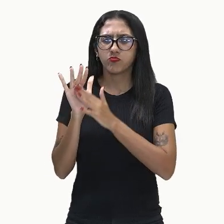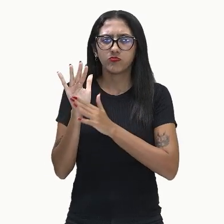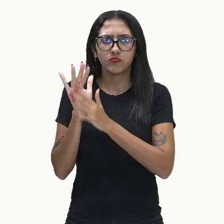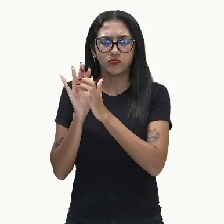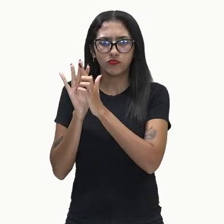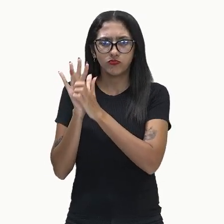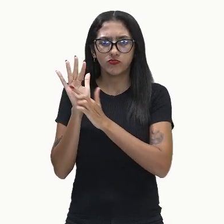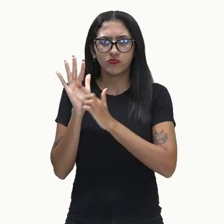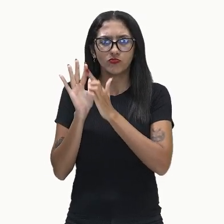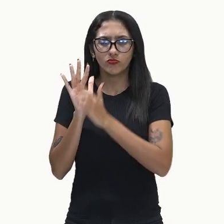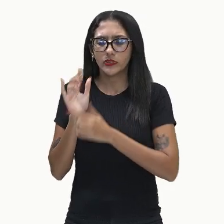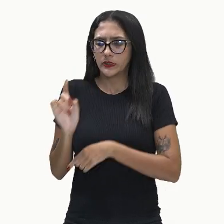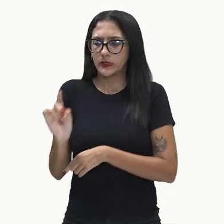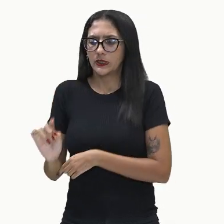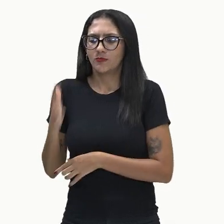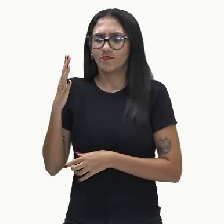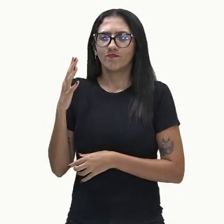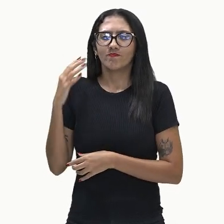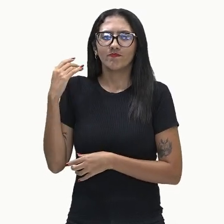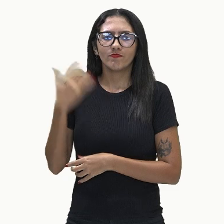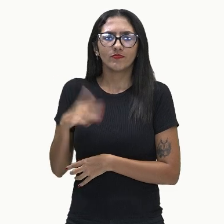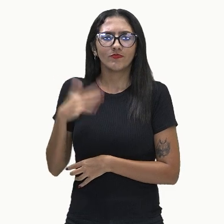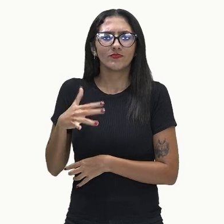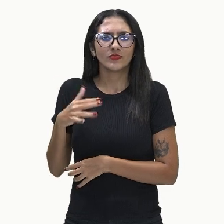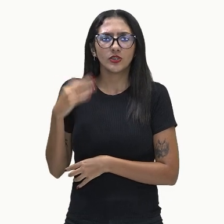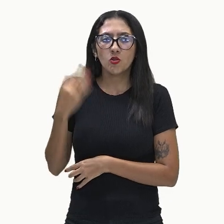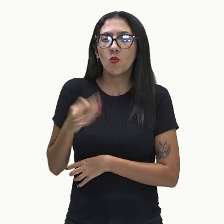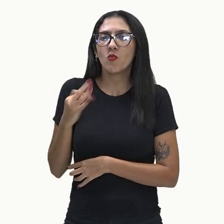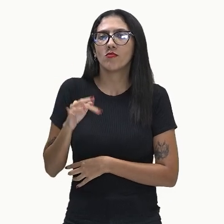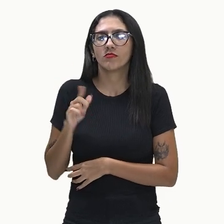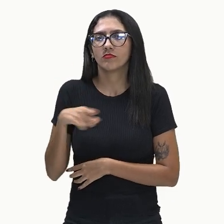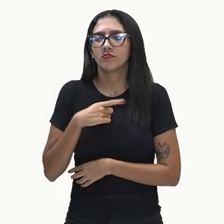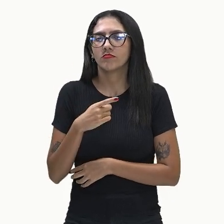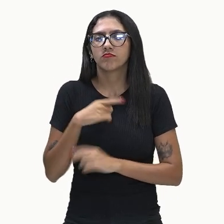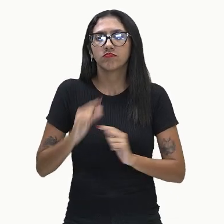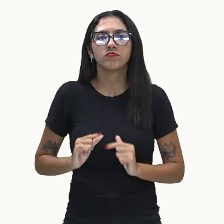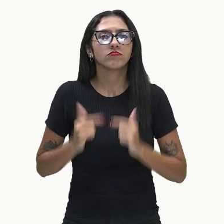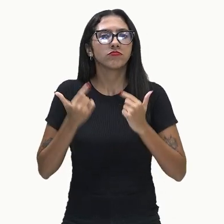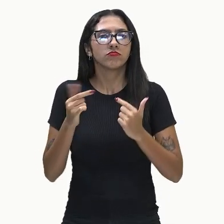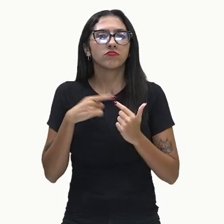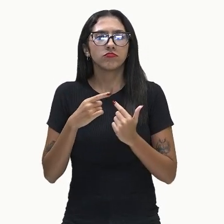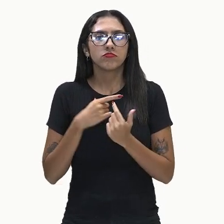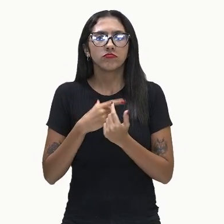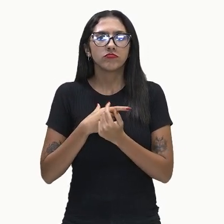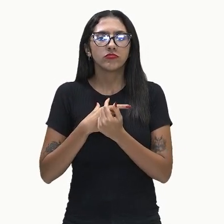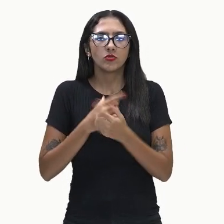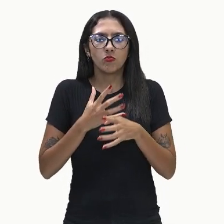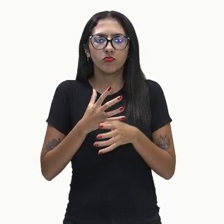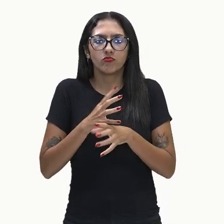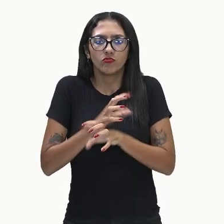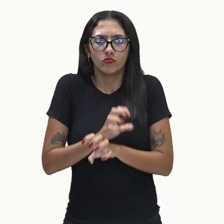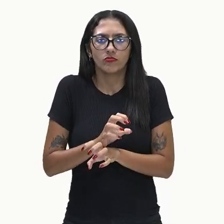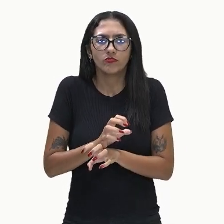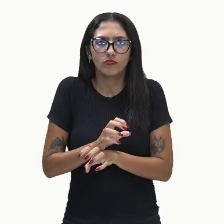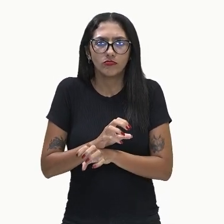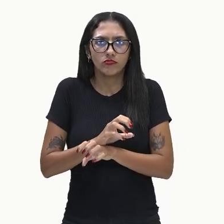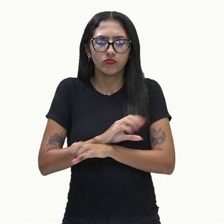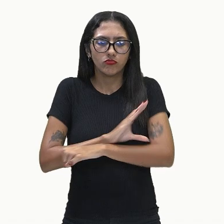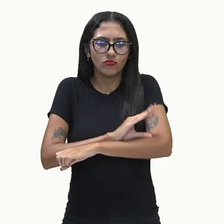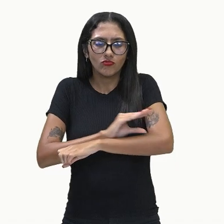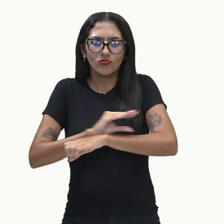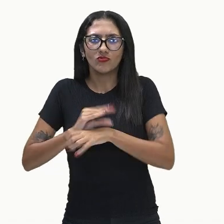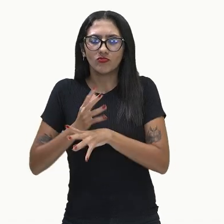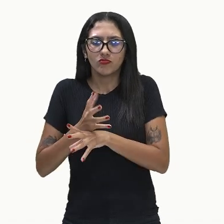aí, esse impulso, ele é executado e os músculos se contraem e retraem, levando